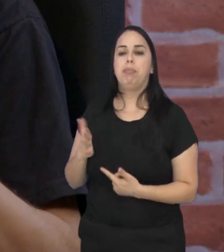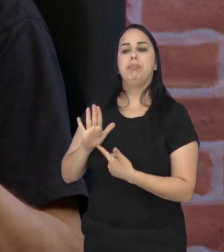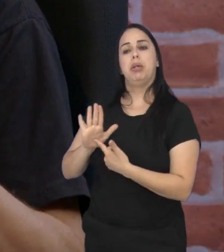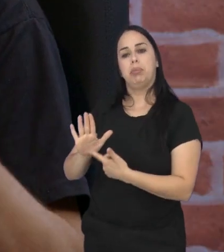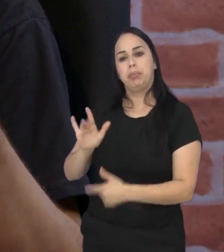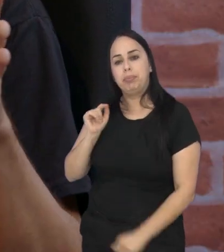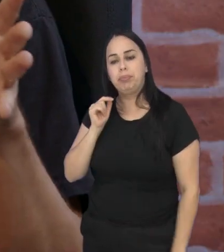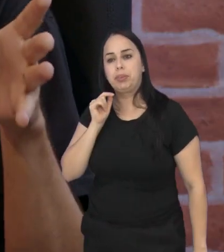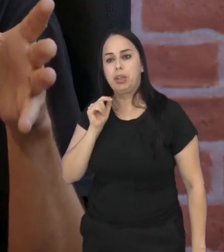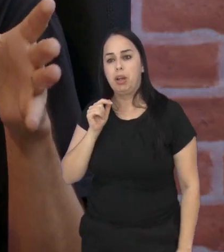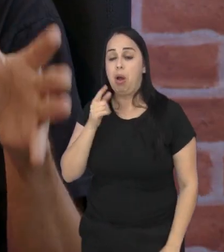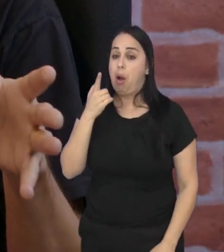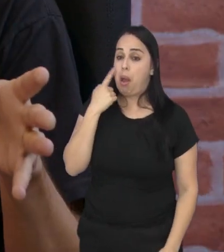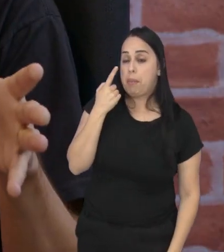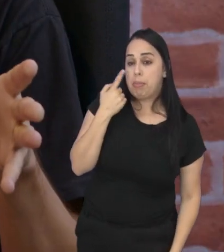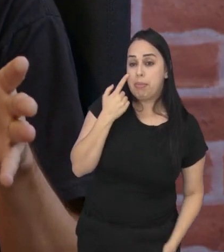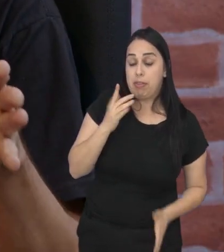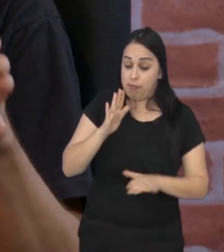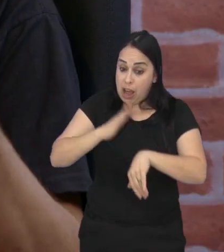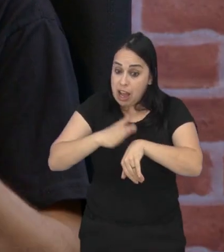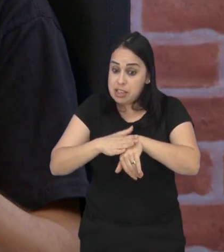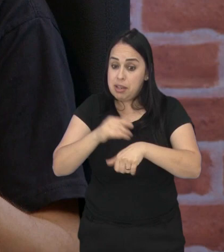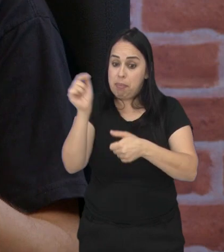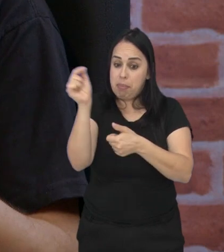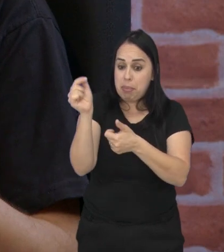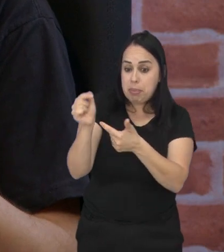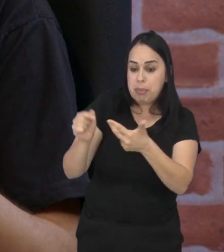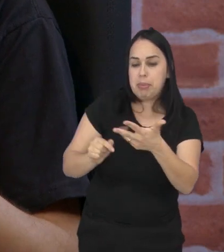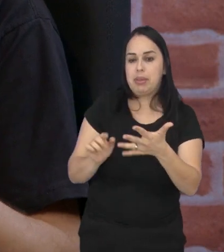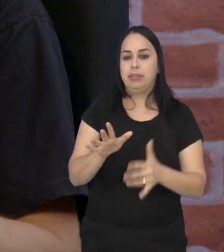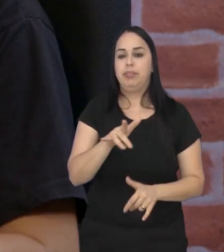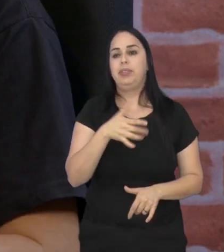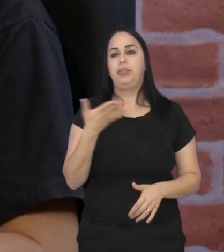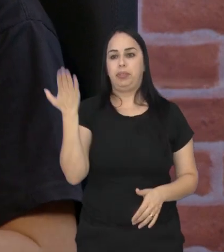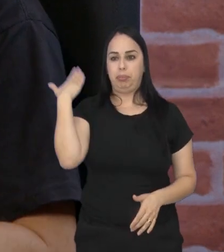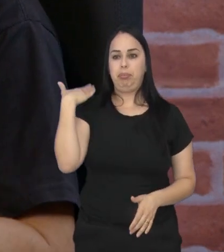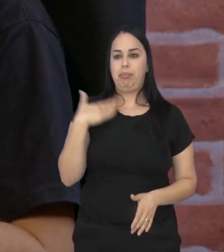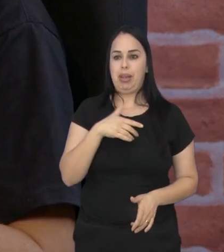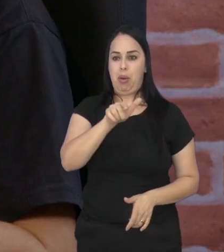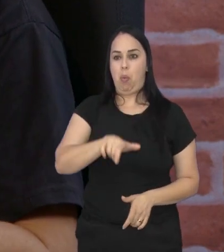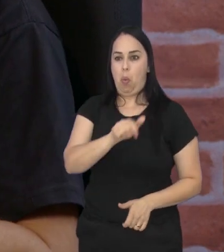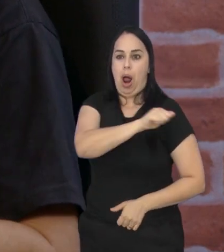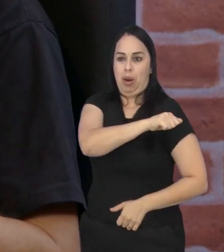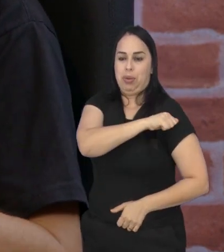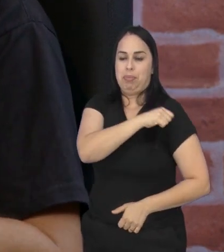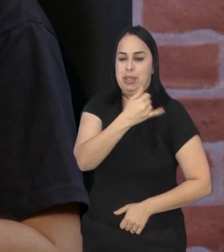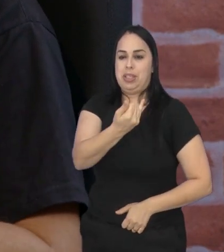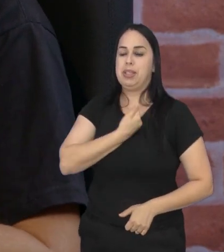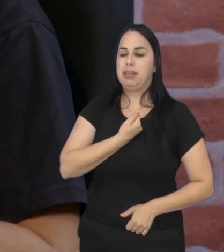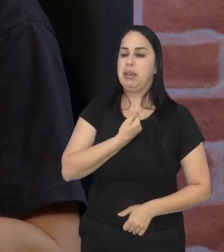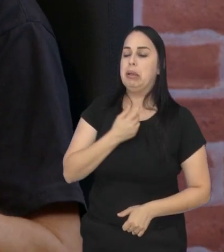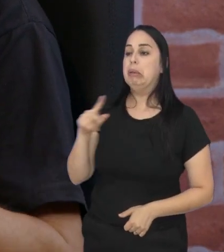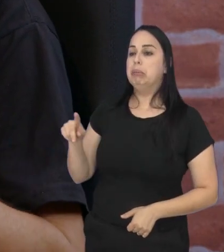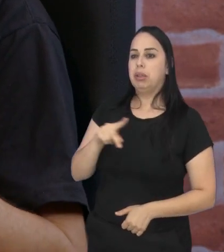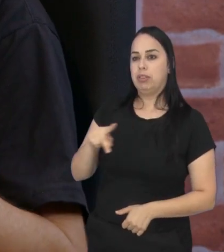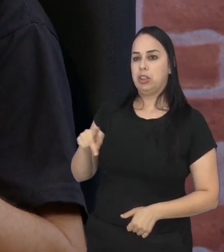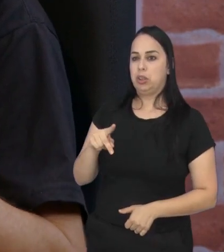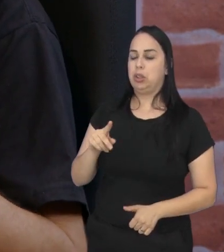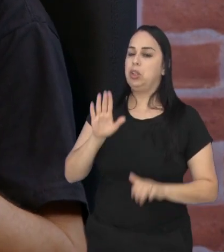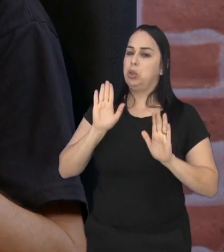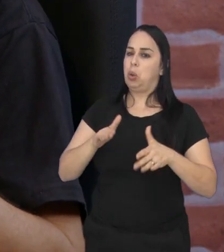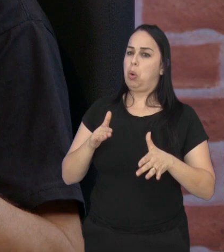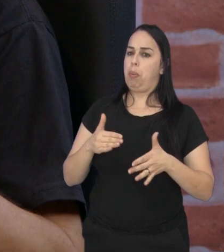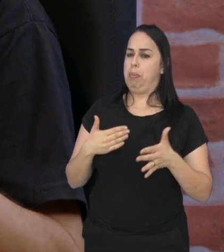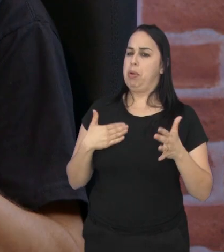mostro pra ele, falo assim, tá aqui, cara, faz isso, faz isso. Eu tinha um aluno uma vez, cara, foi muito louco, ele falou assim, professor, eu